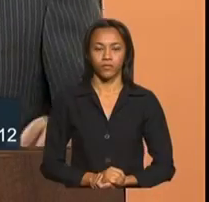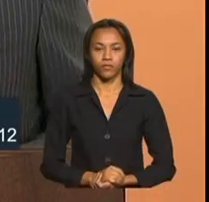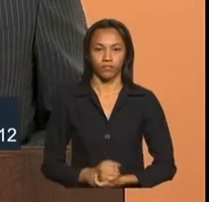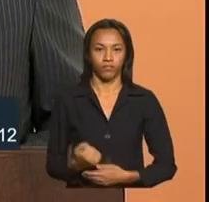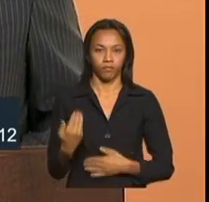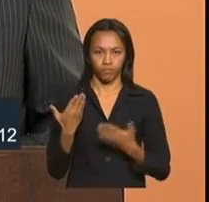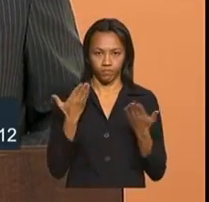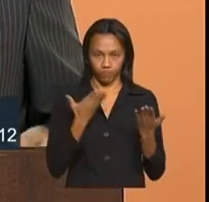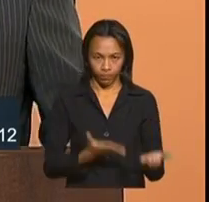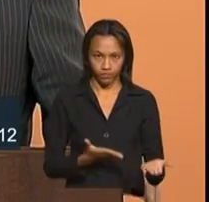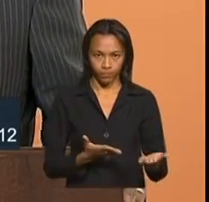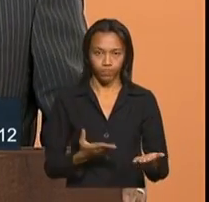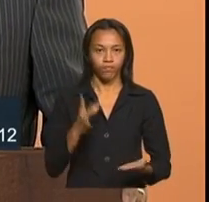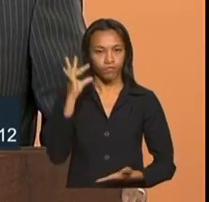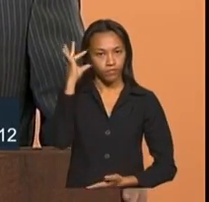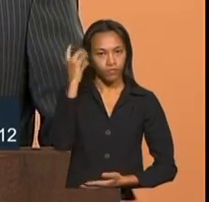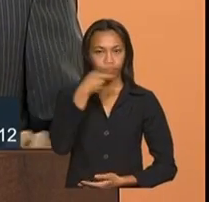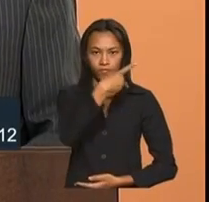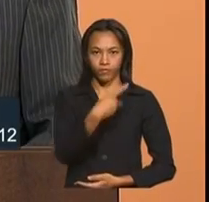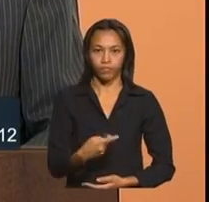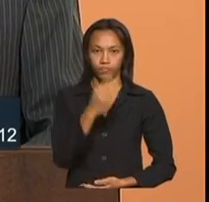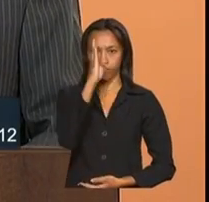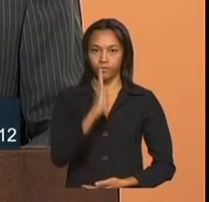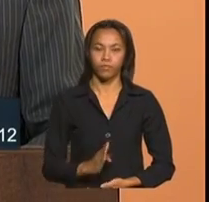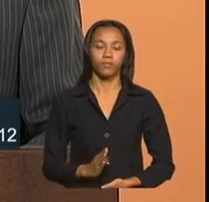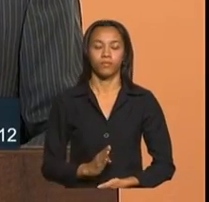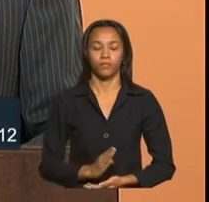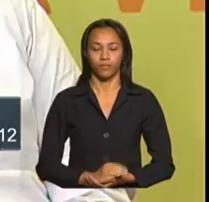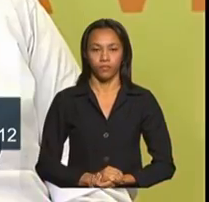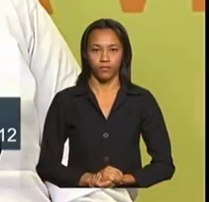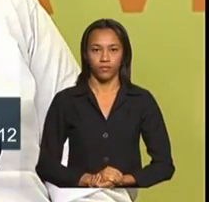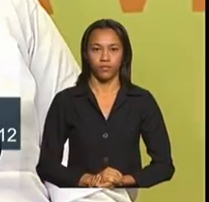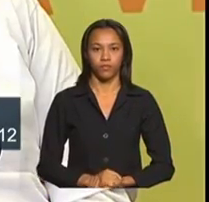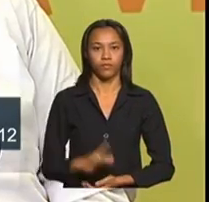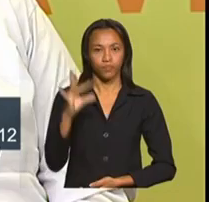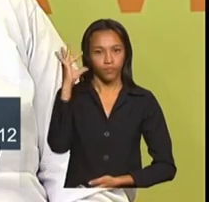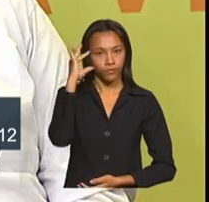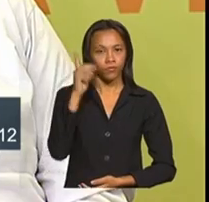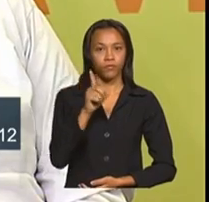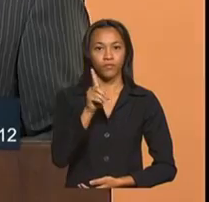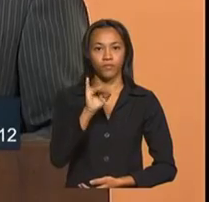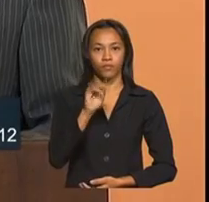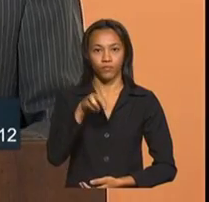Excelentíssima senhora presidenta da República, Dilma Rousseff.